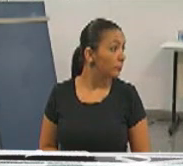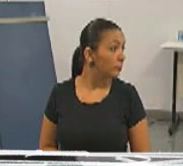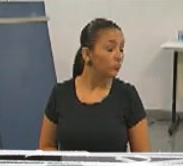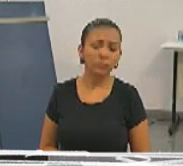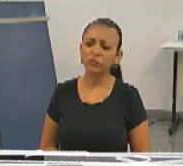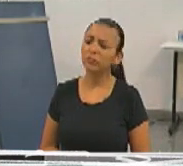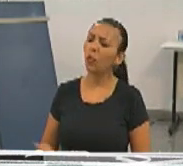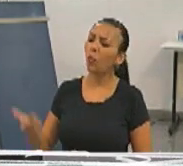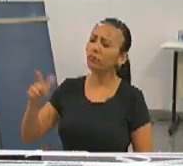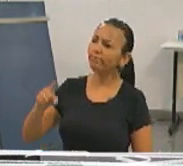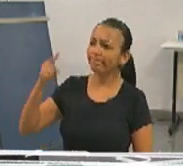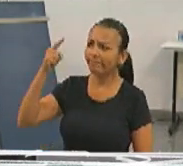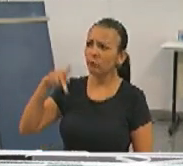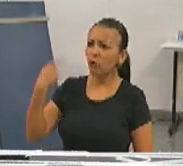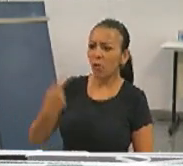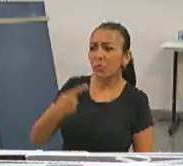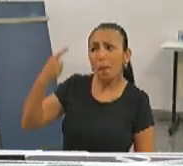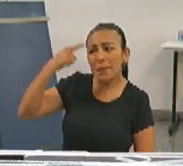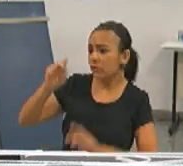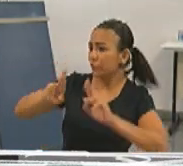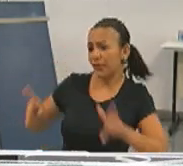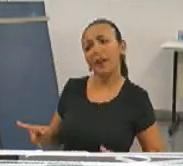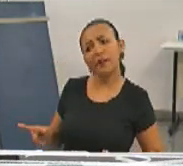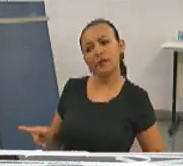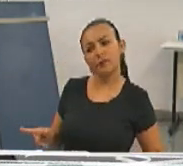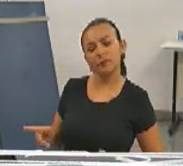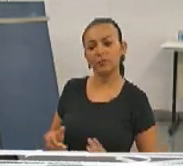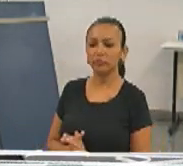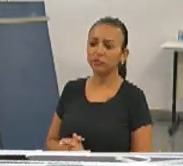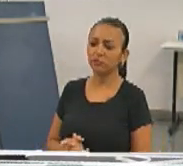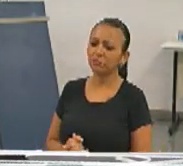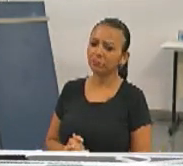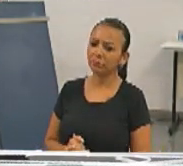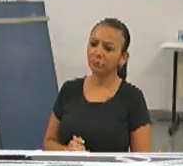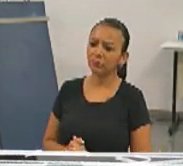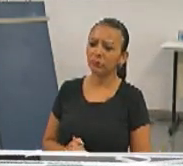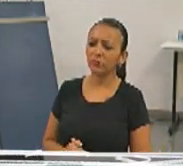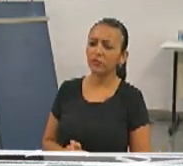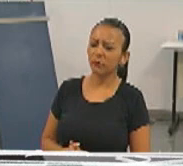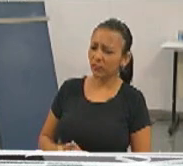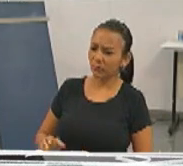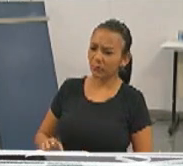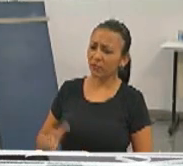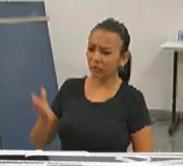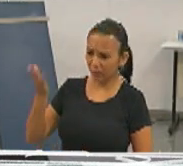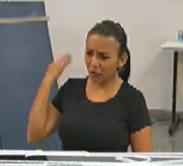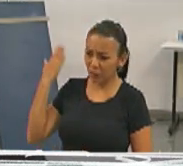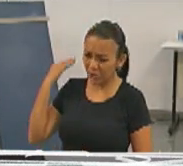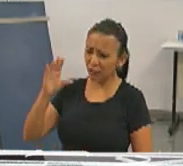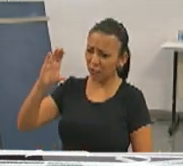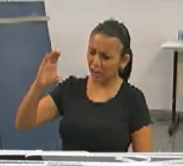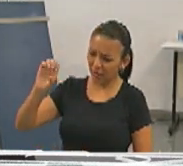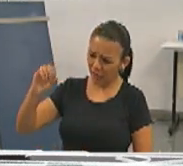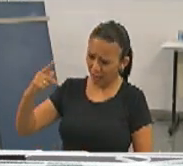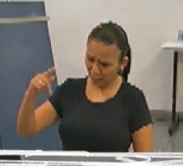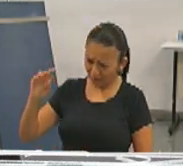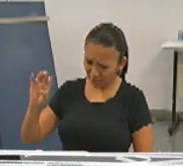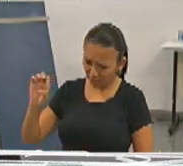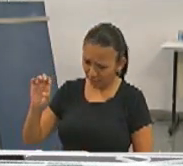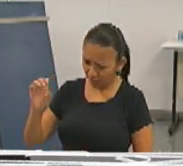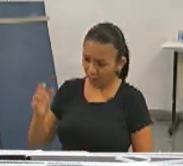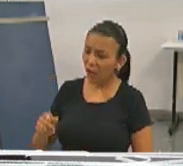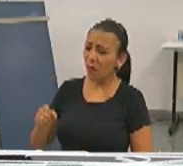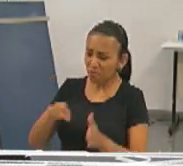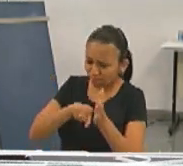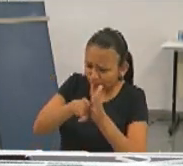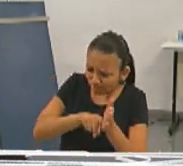Professor Tiene, nós pensamos um pouco diferente. A OCEST... ela já fez um levantamento em 2013,